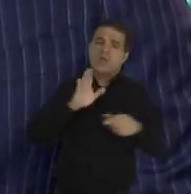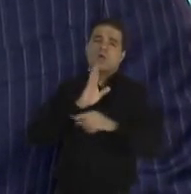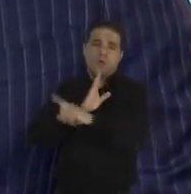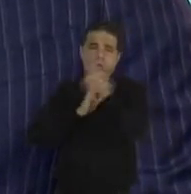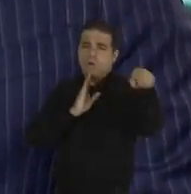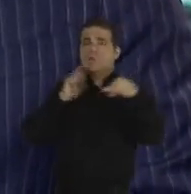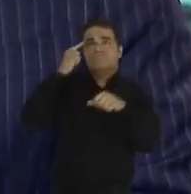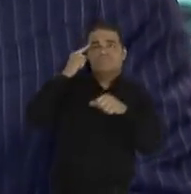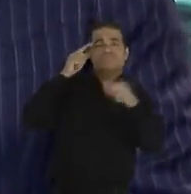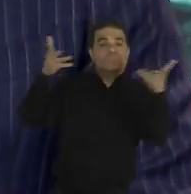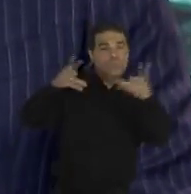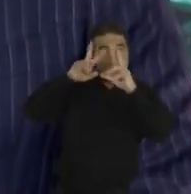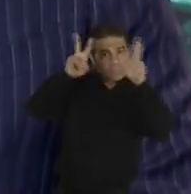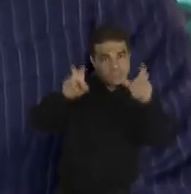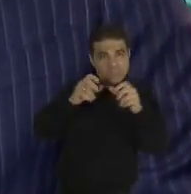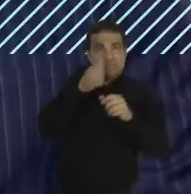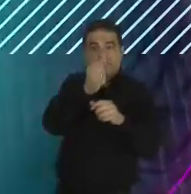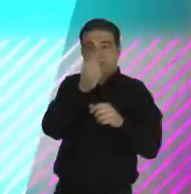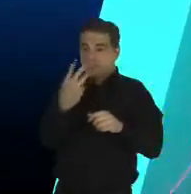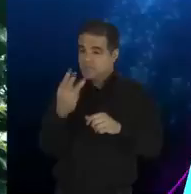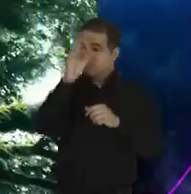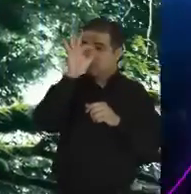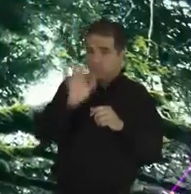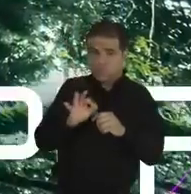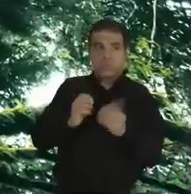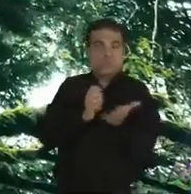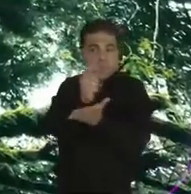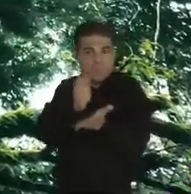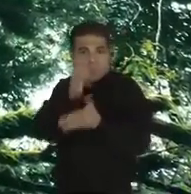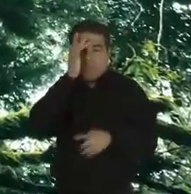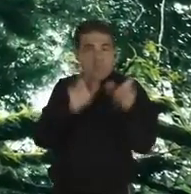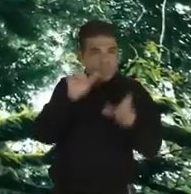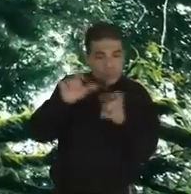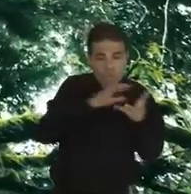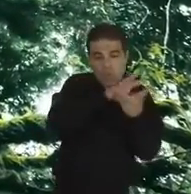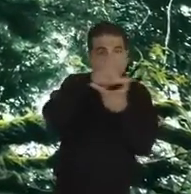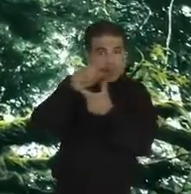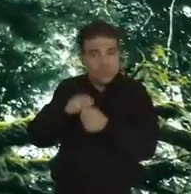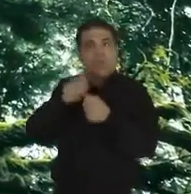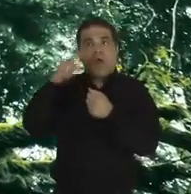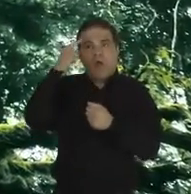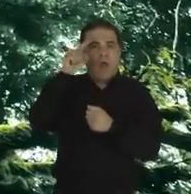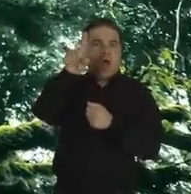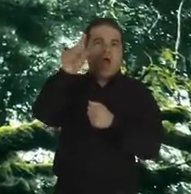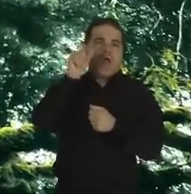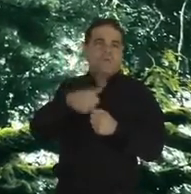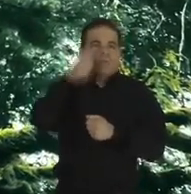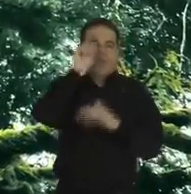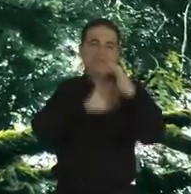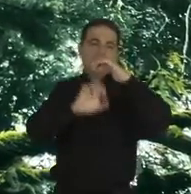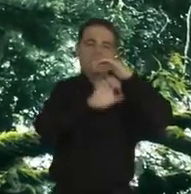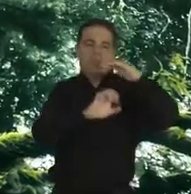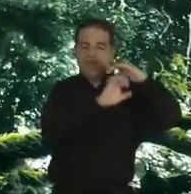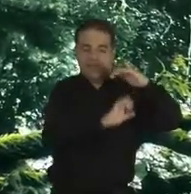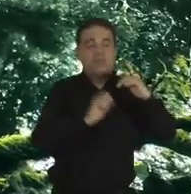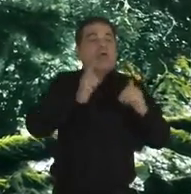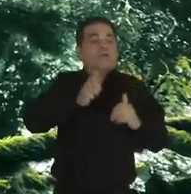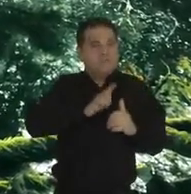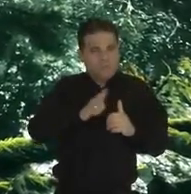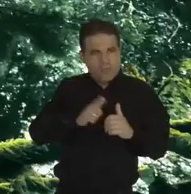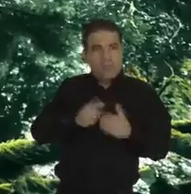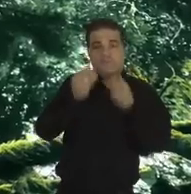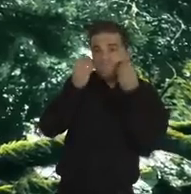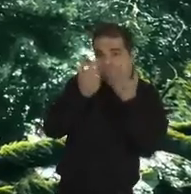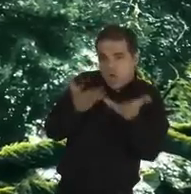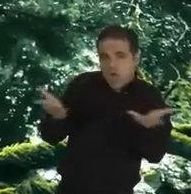que hoje 60 três por cento dos consumidores do mundo preferem empresas que têm na